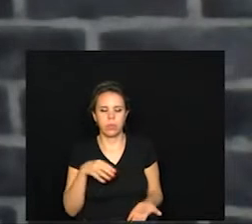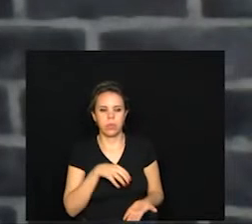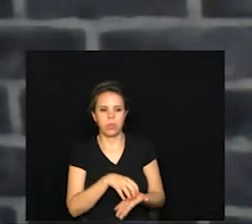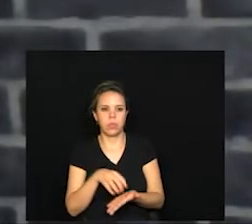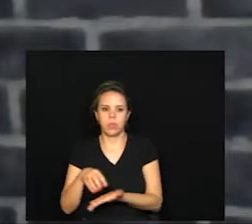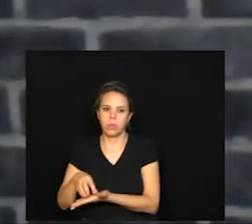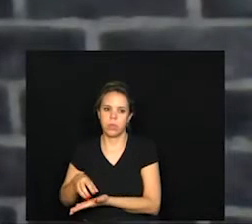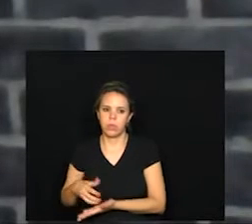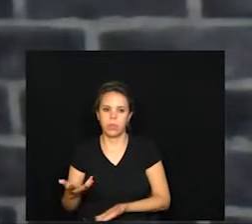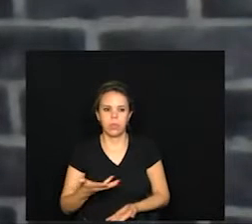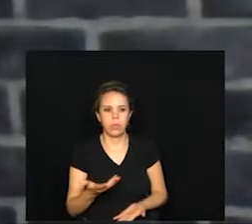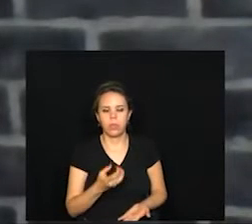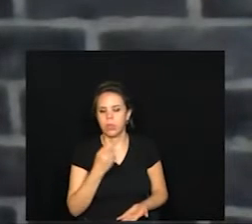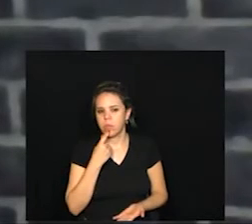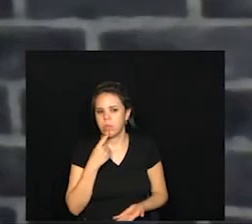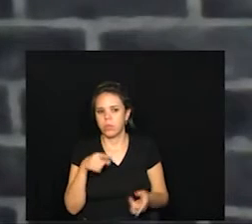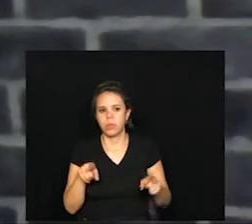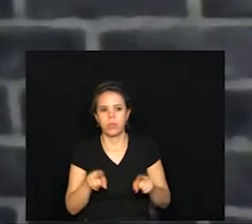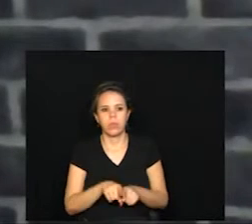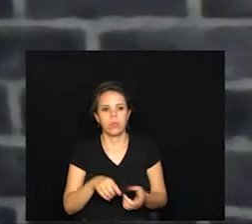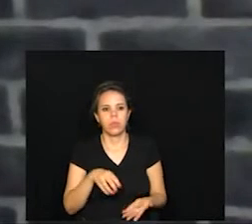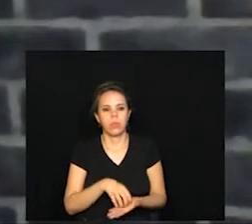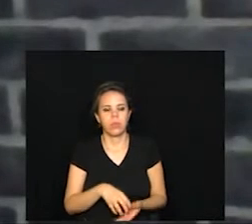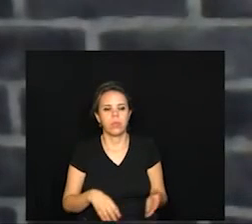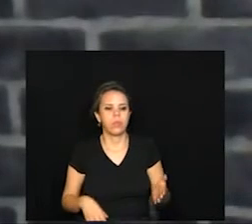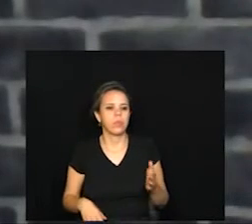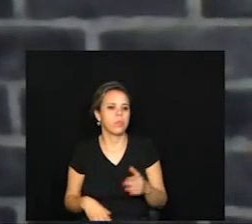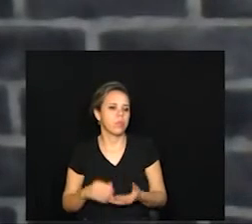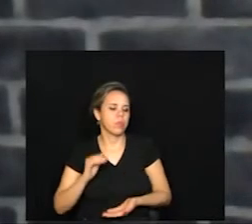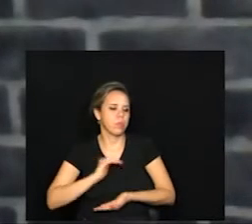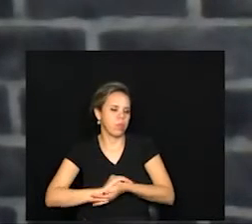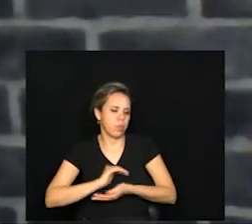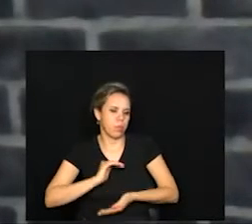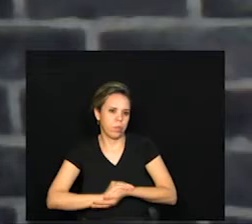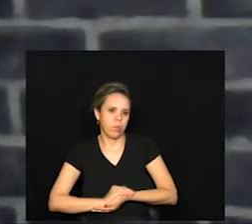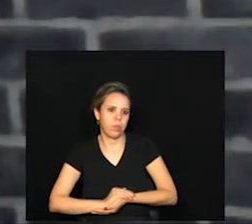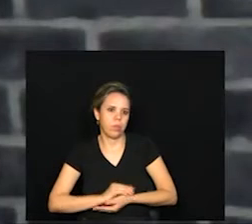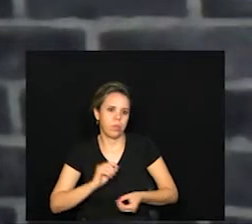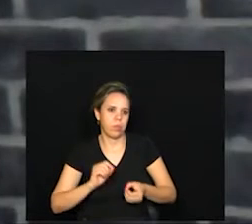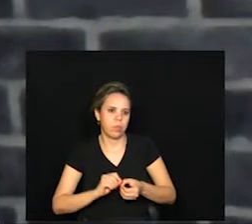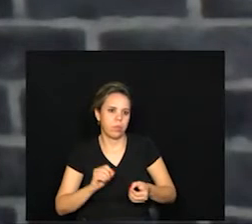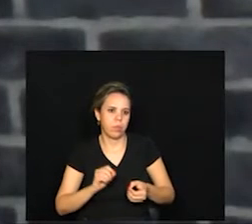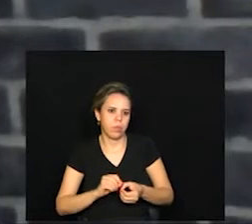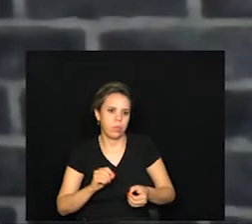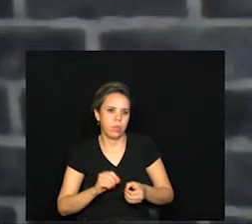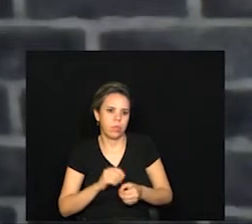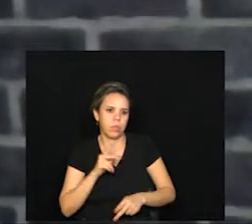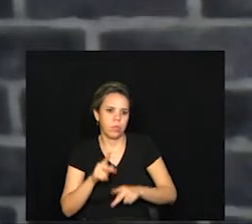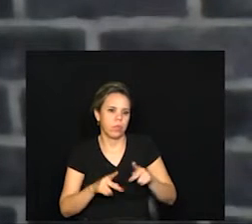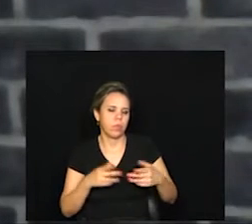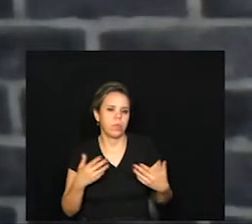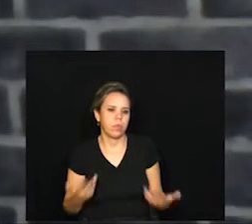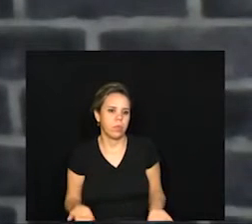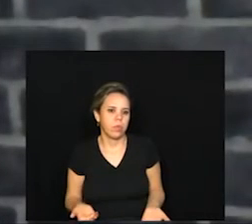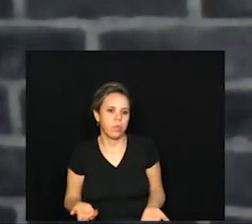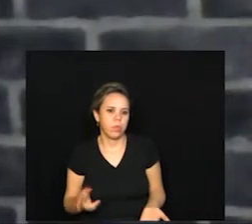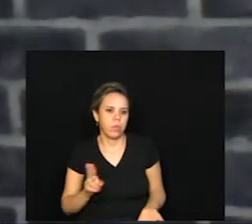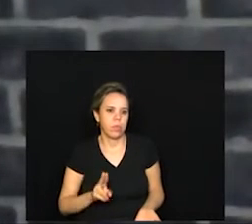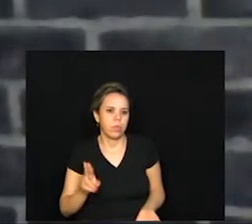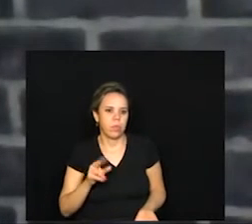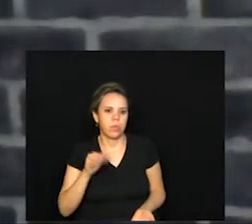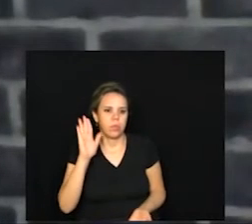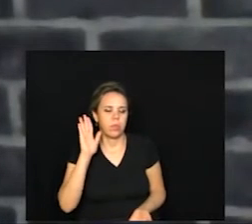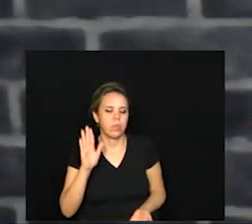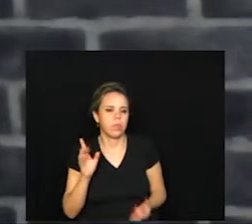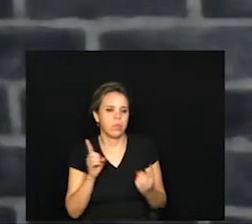unidades do Agiliza Campinas, quanto na unidade do Poupa Tempo, e isso fez com que esses consumidores utilizassem